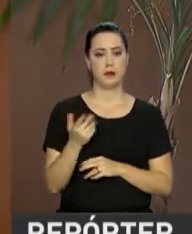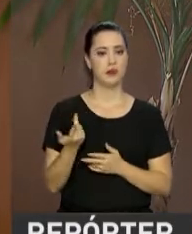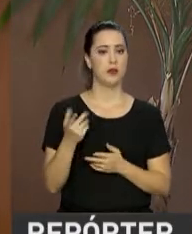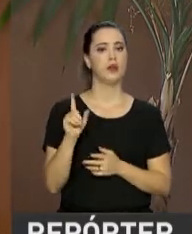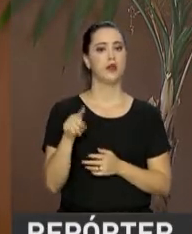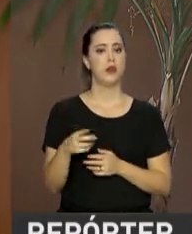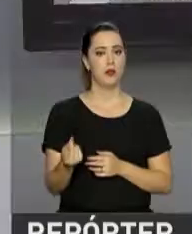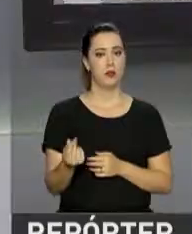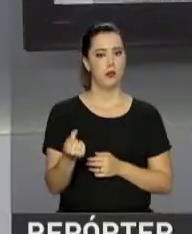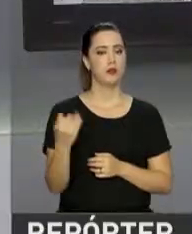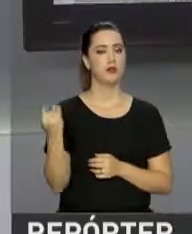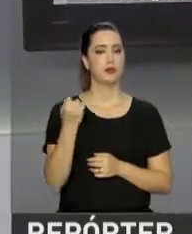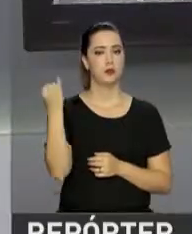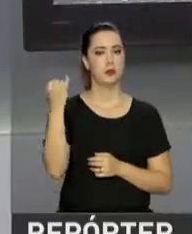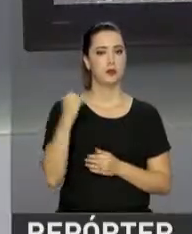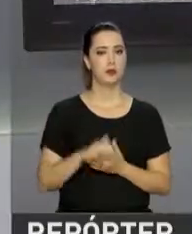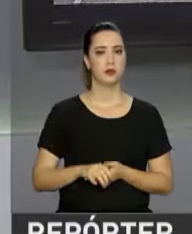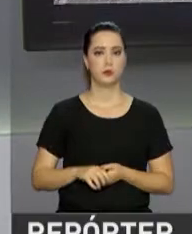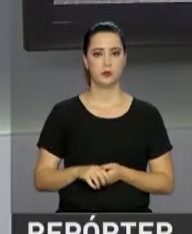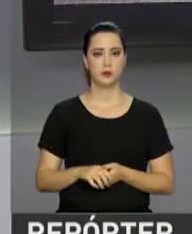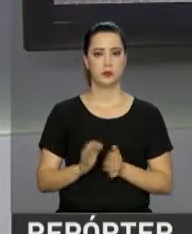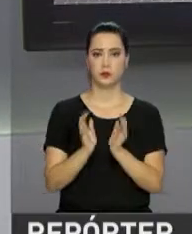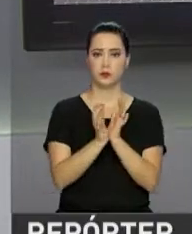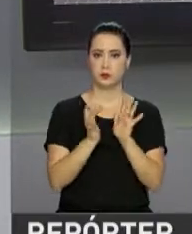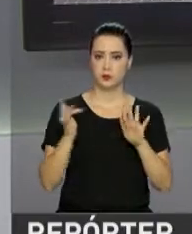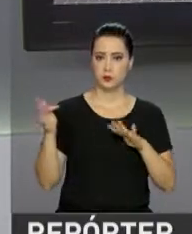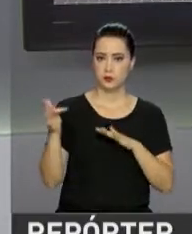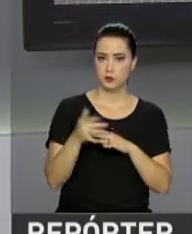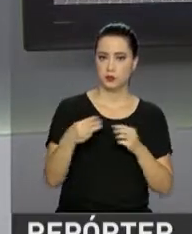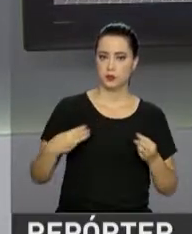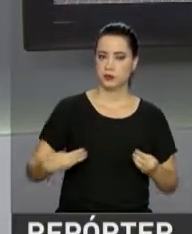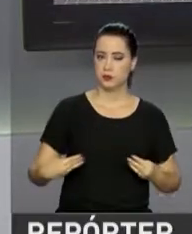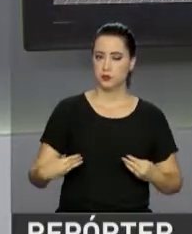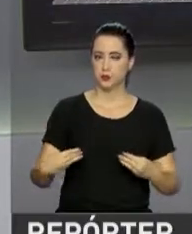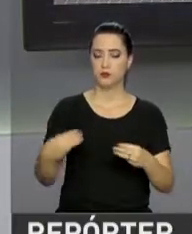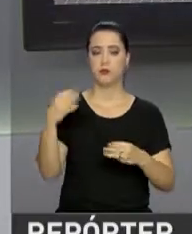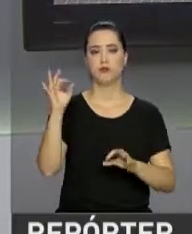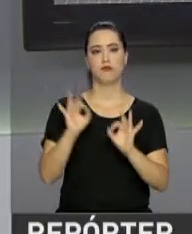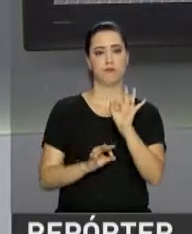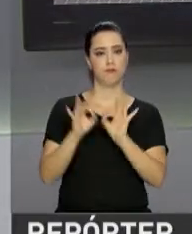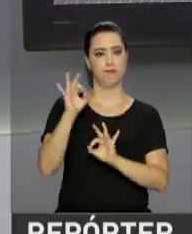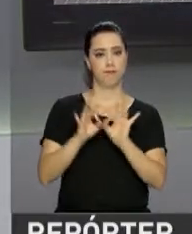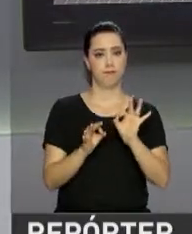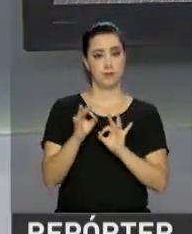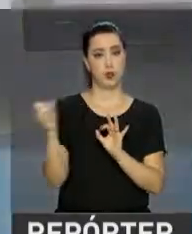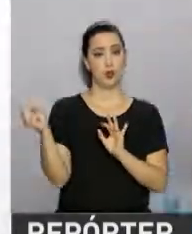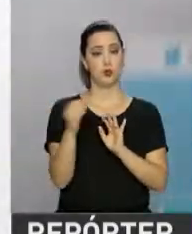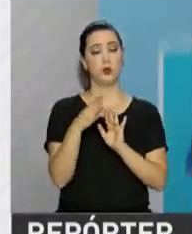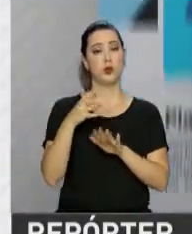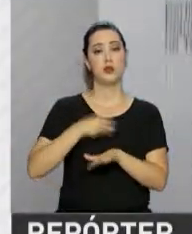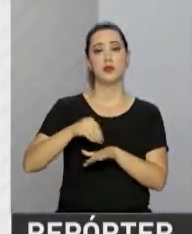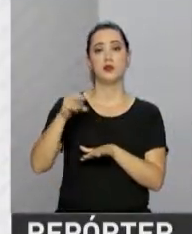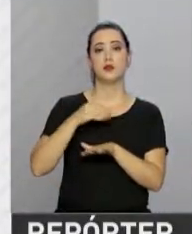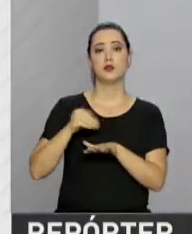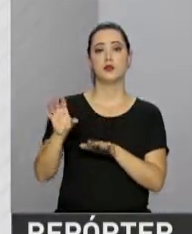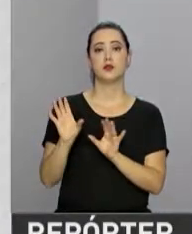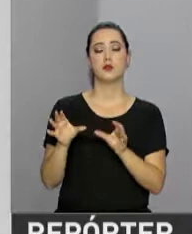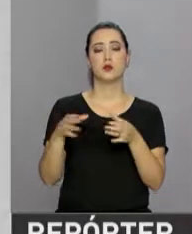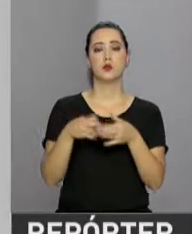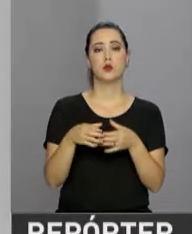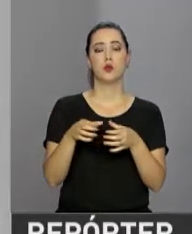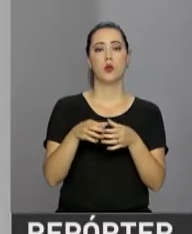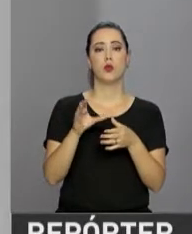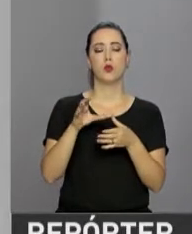é pouca coisa pelas redes sociais o ministério do planejamento atualiza as informações da conferência